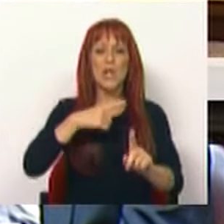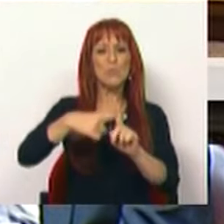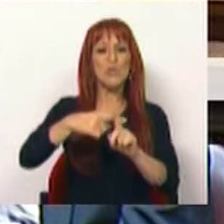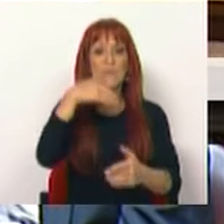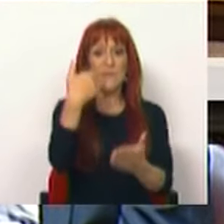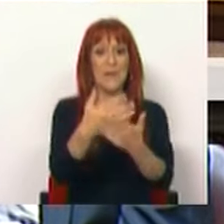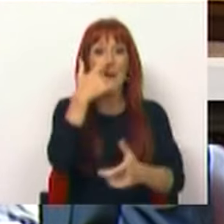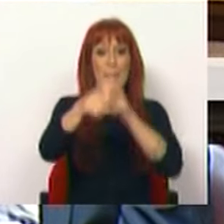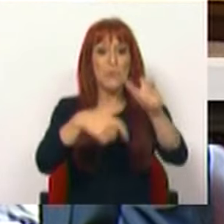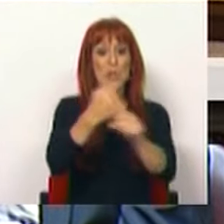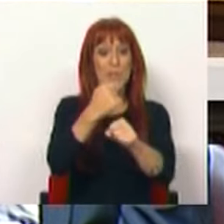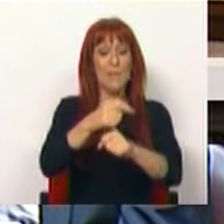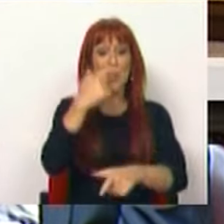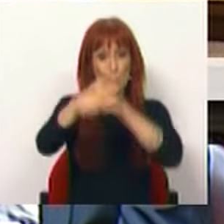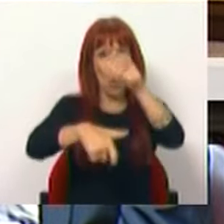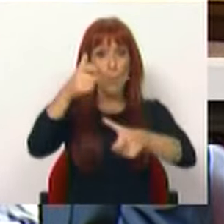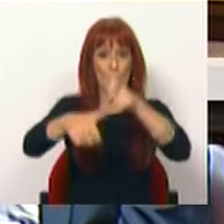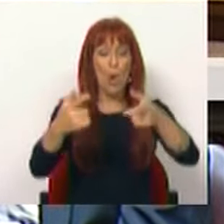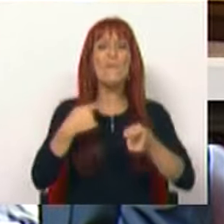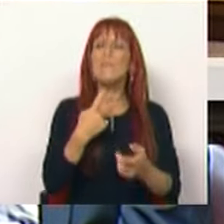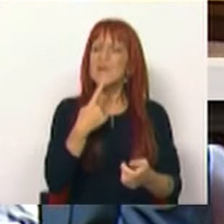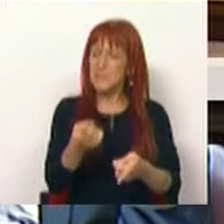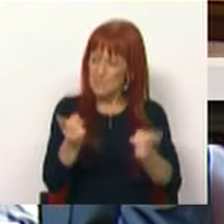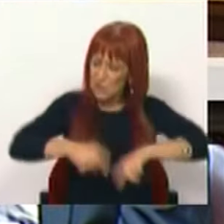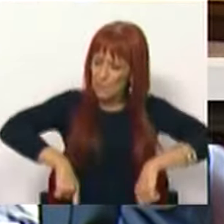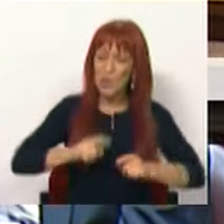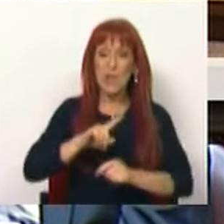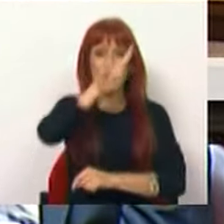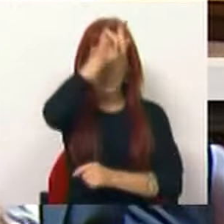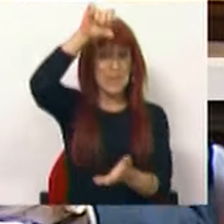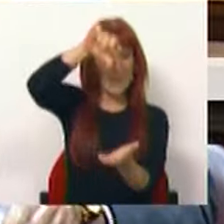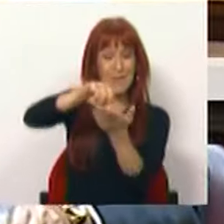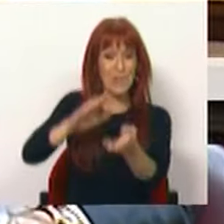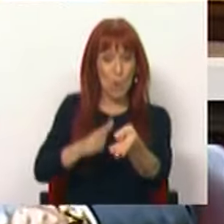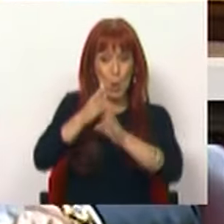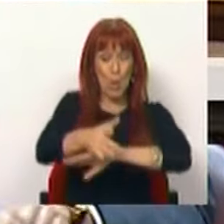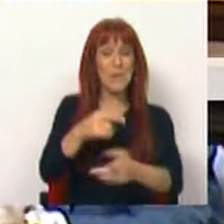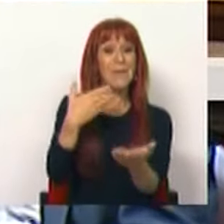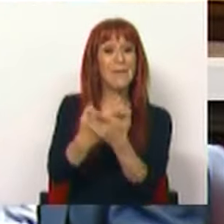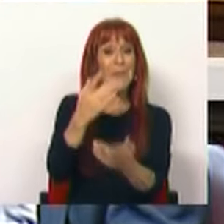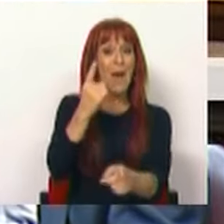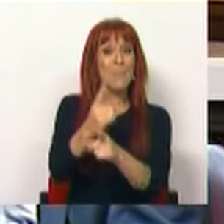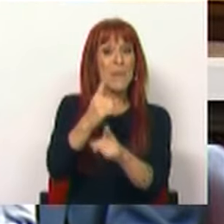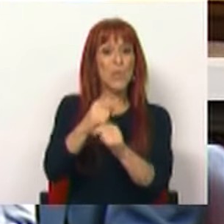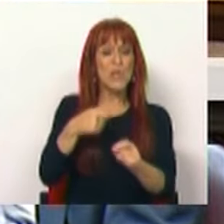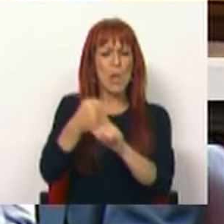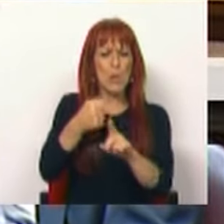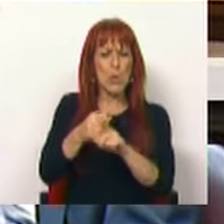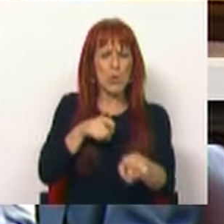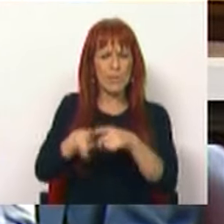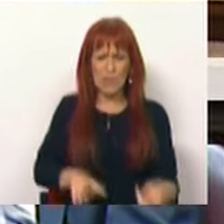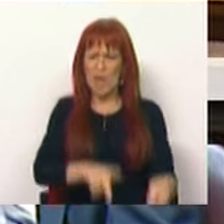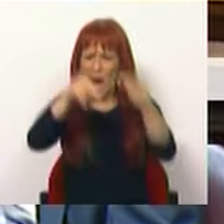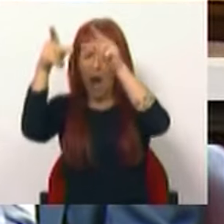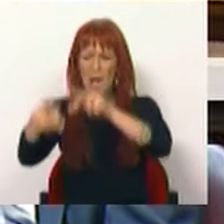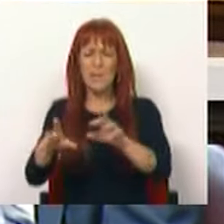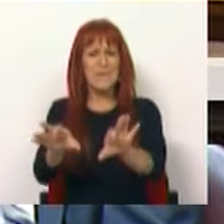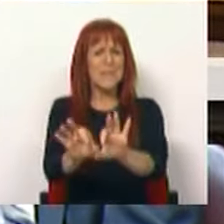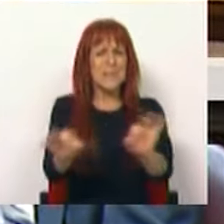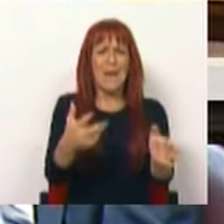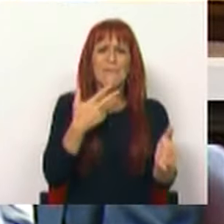os trabalhadores e o povo, mas não deixamos de sublinhar que a questão central que continua colocada é a da luta por uma política alternativa que